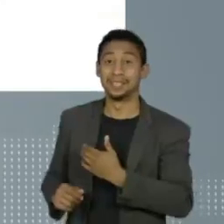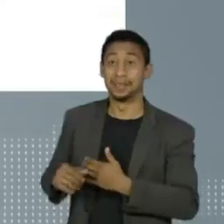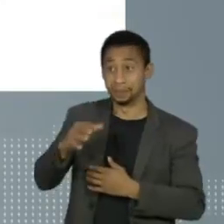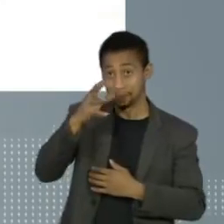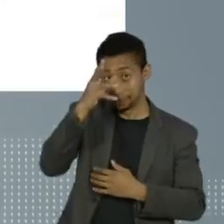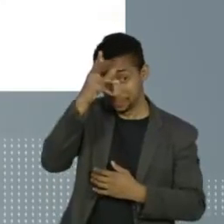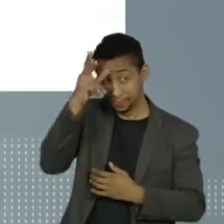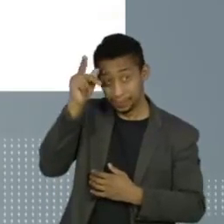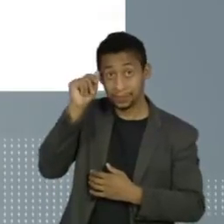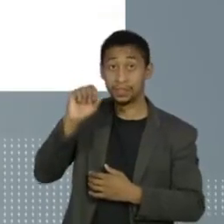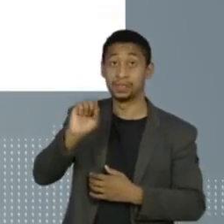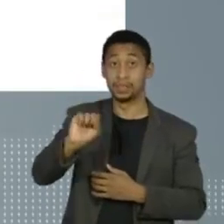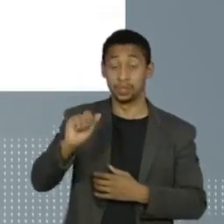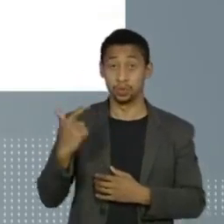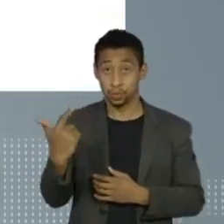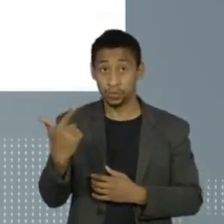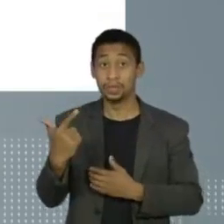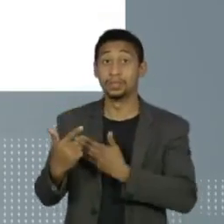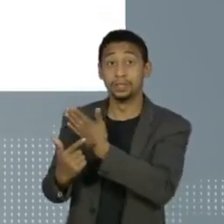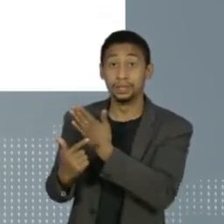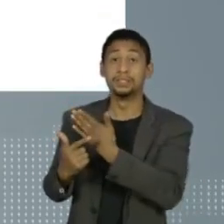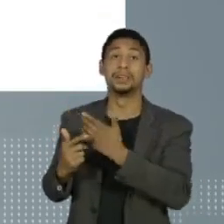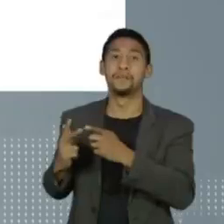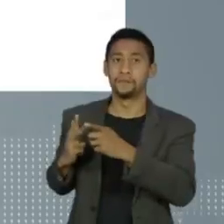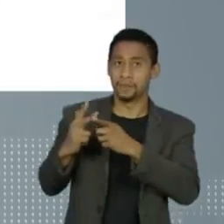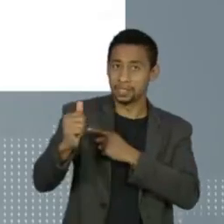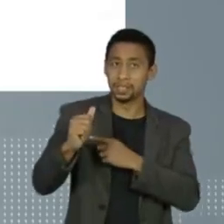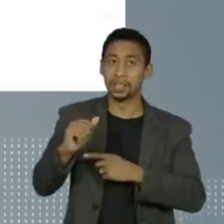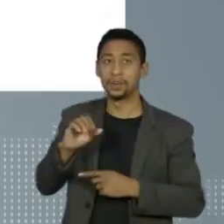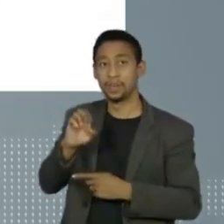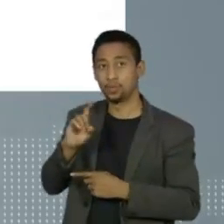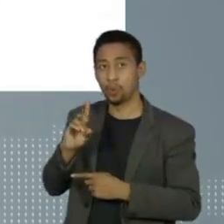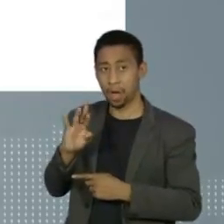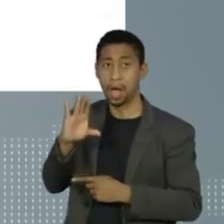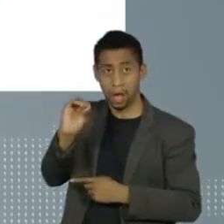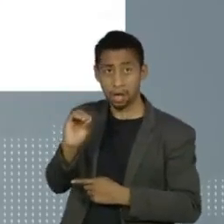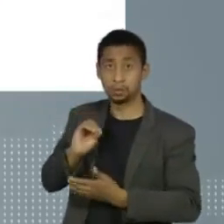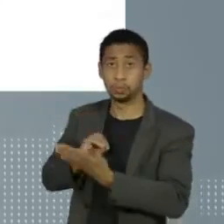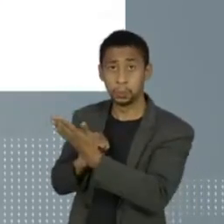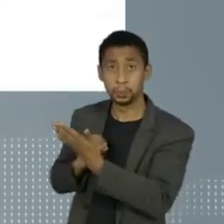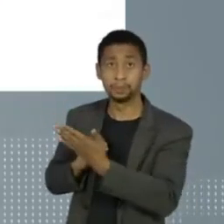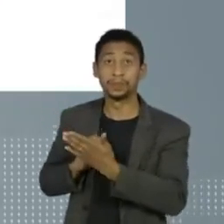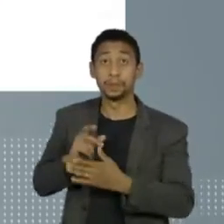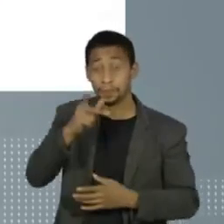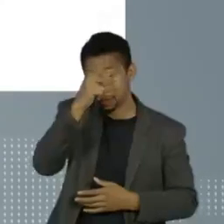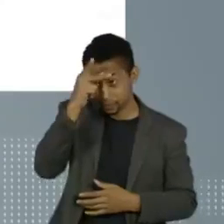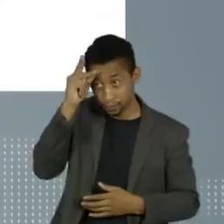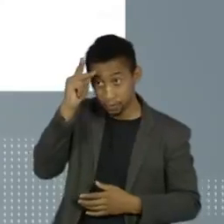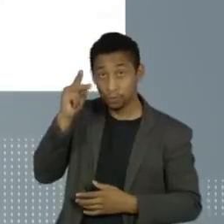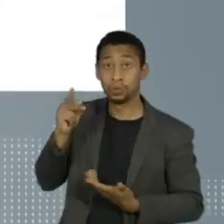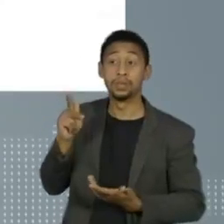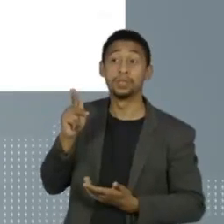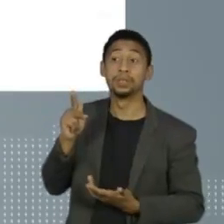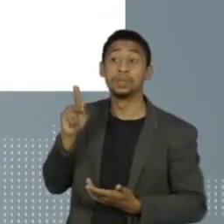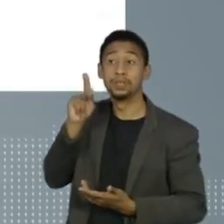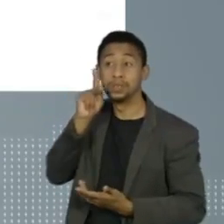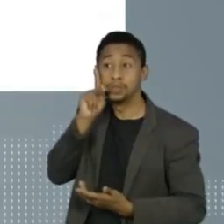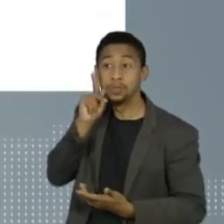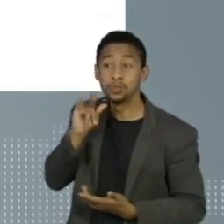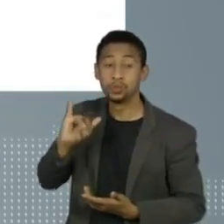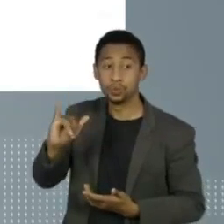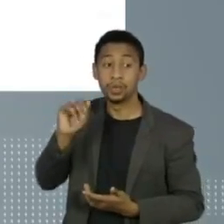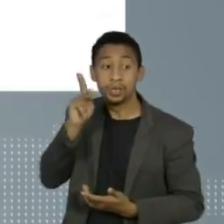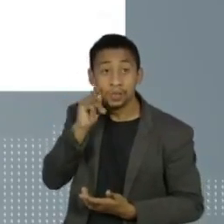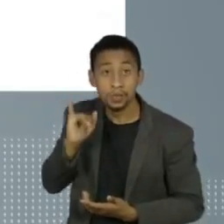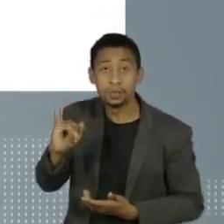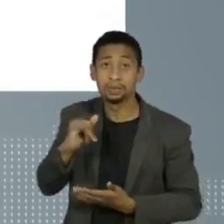vitória do podemos com Eduardo braide que derrotou o Duarte Júnior do republicanos a Prefeitura de João Pessoa é do progressistas com